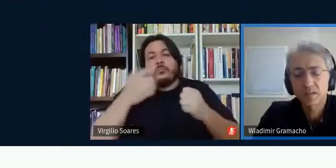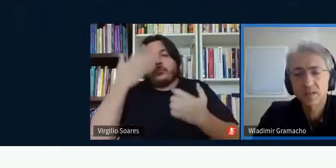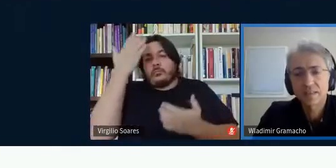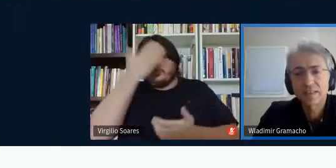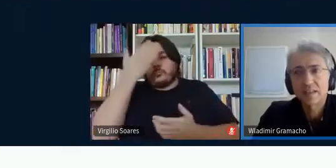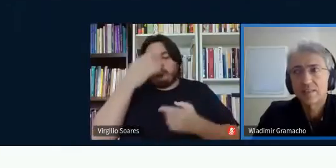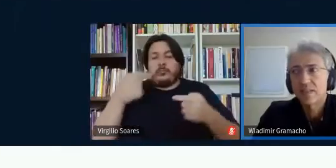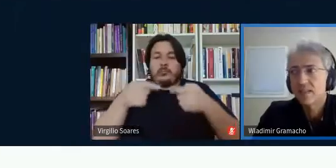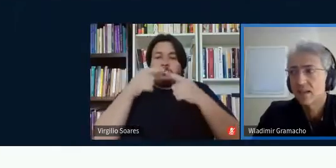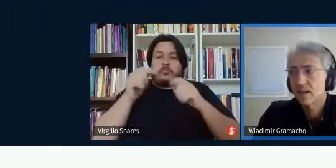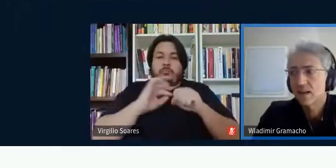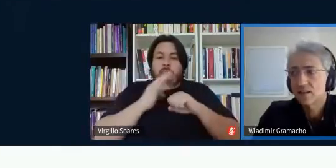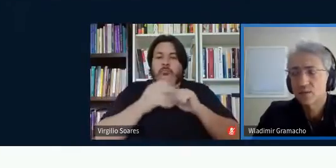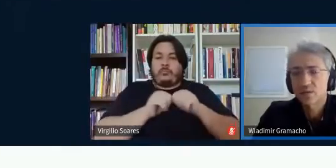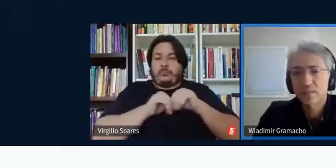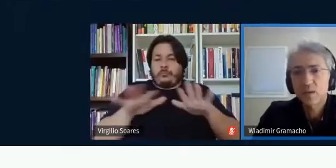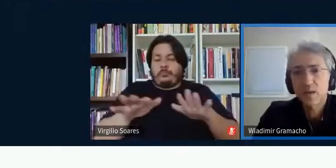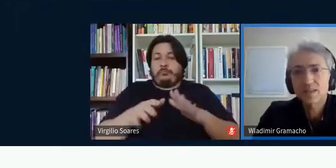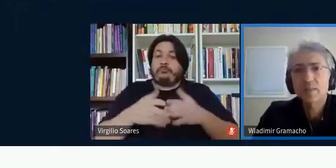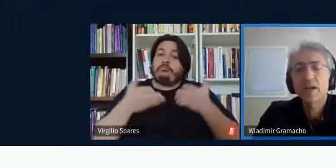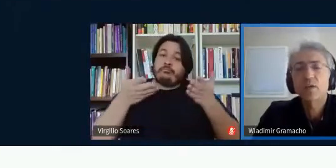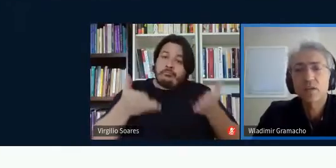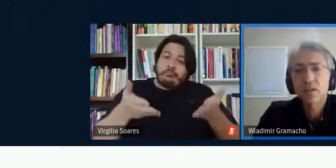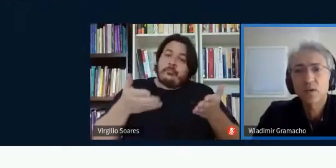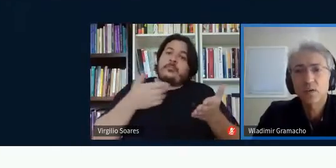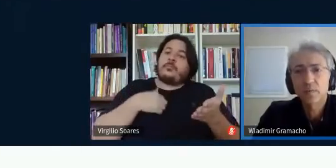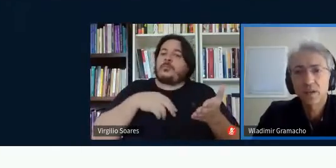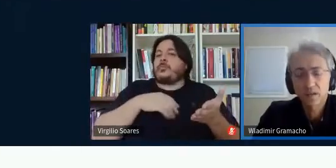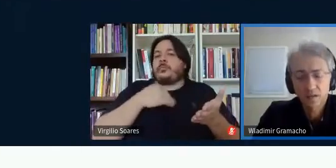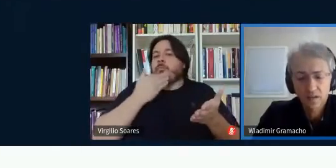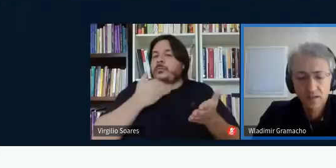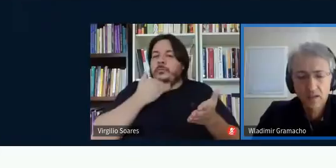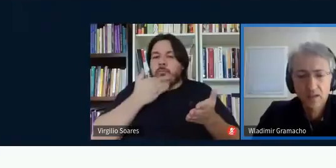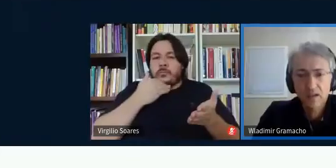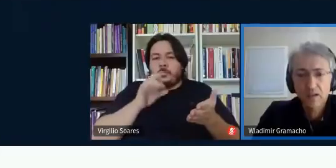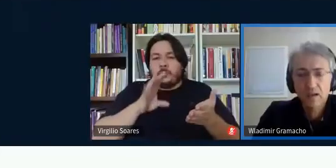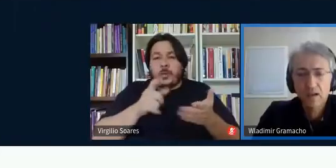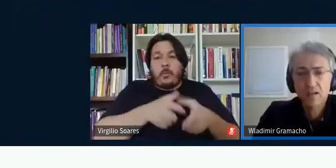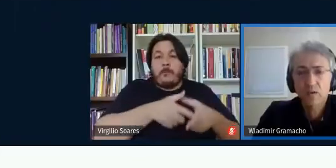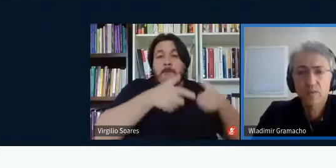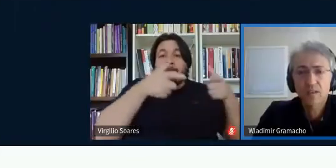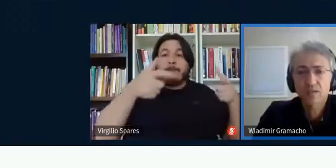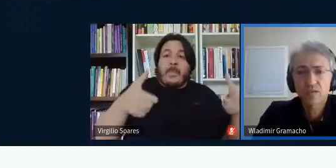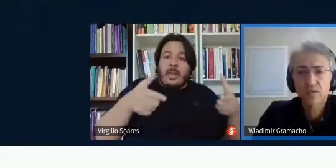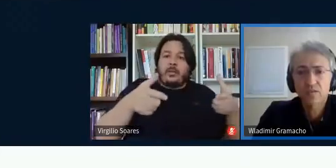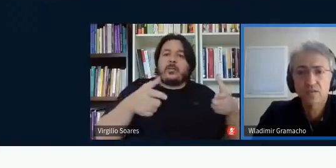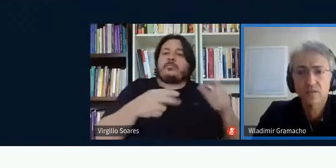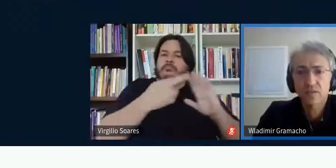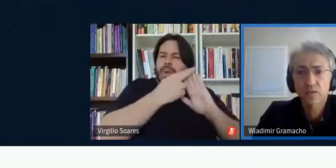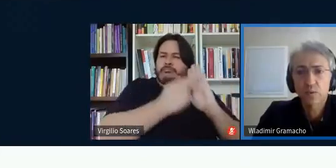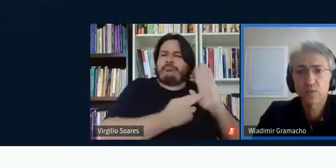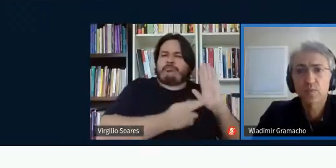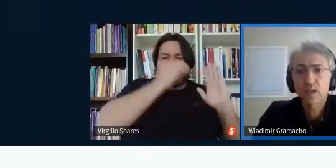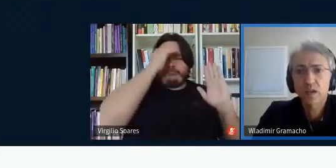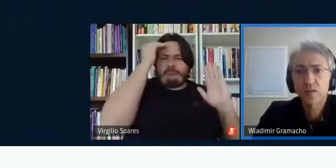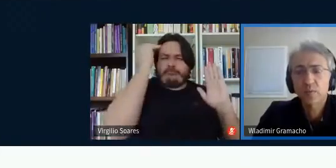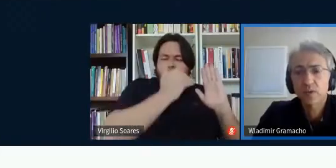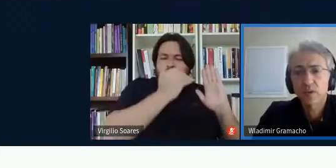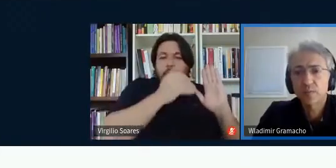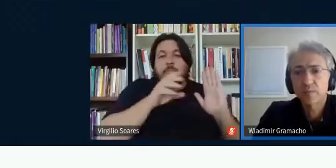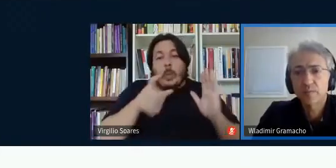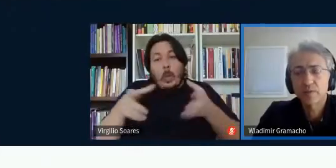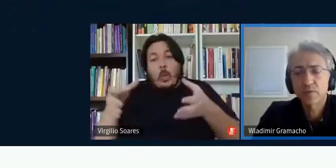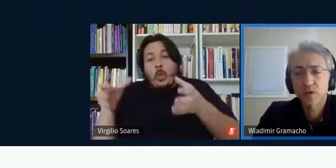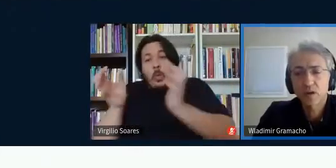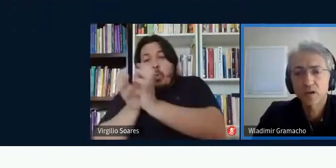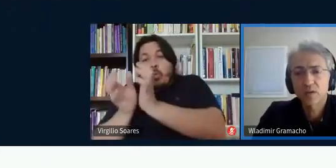pandemia, né? Nesse caso, não basta a maioria cumprir as recomendações, enfim, grupos pequenos